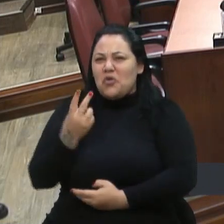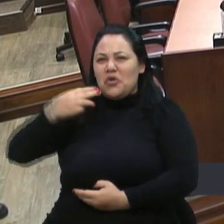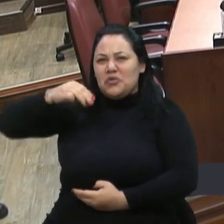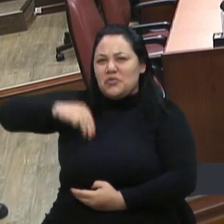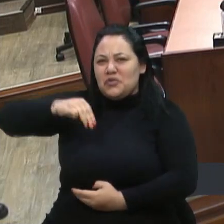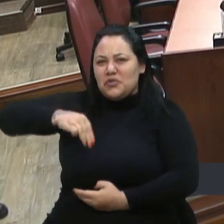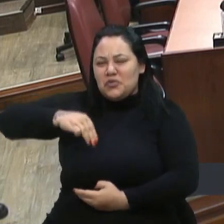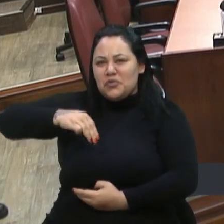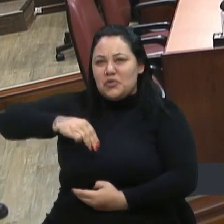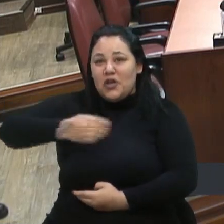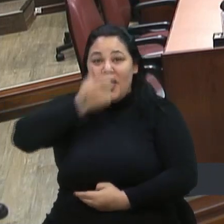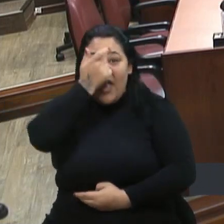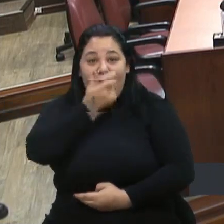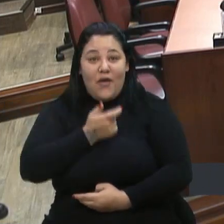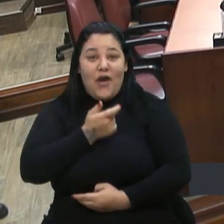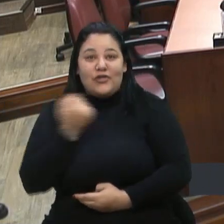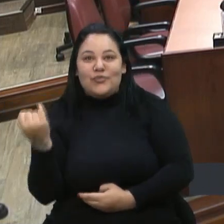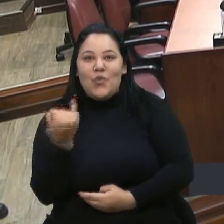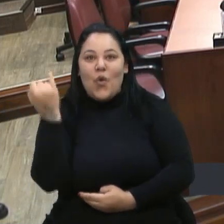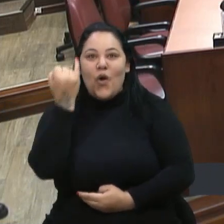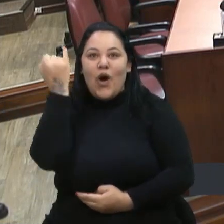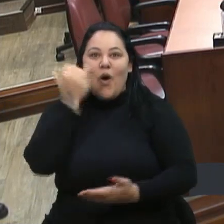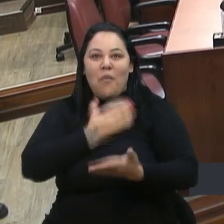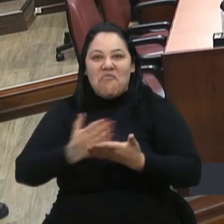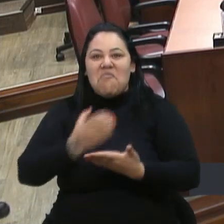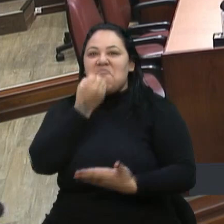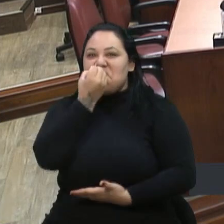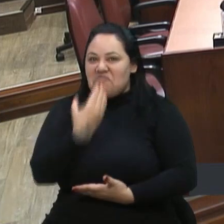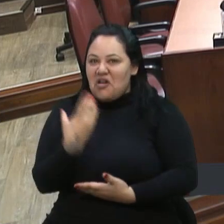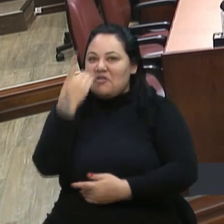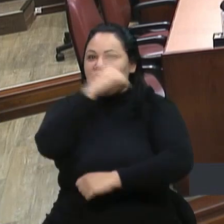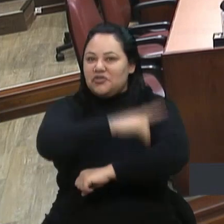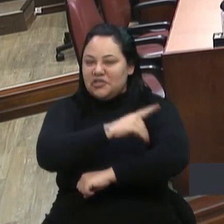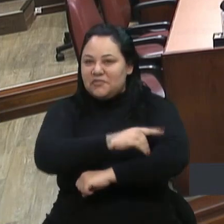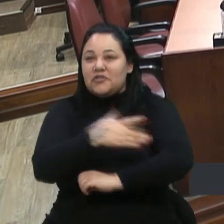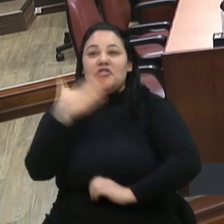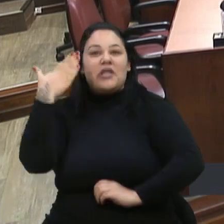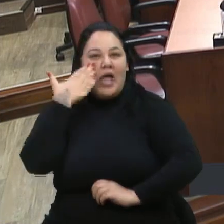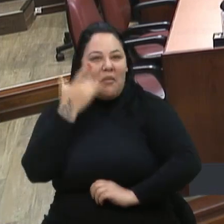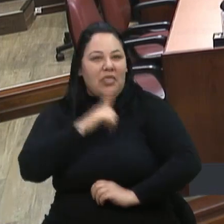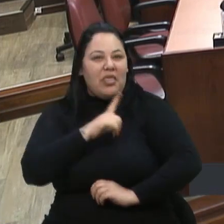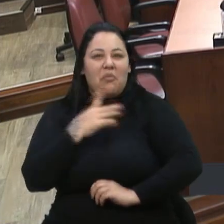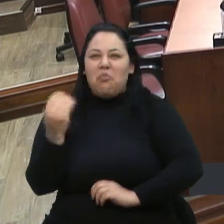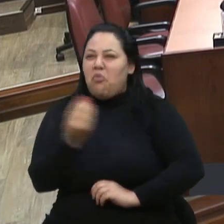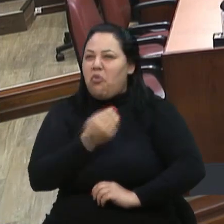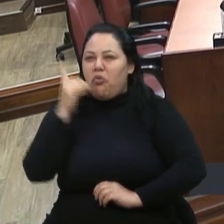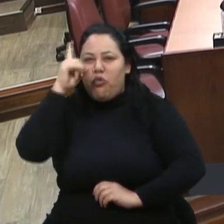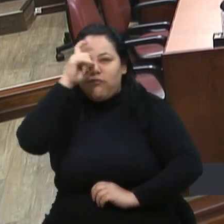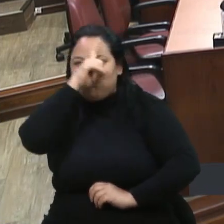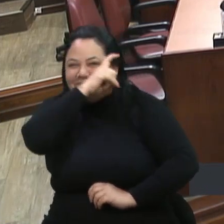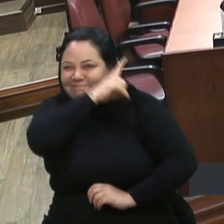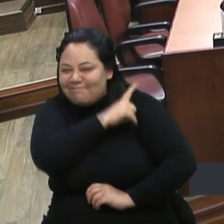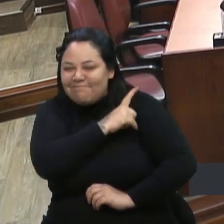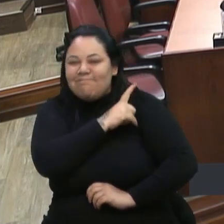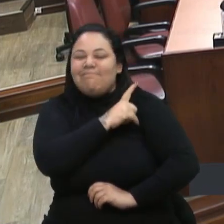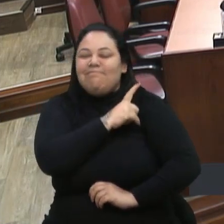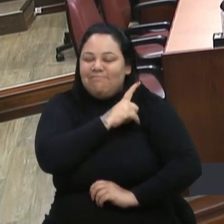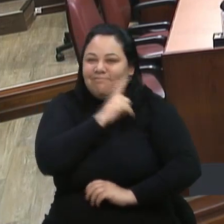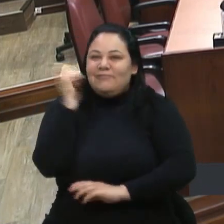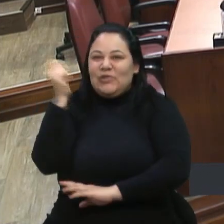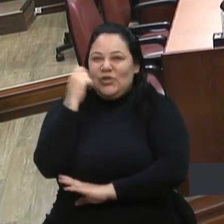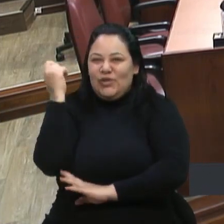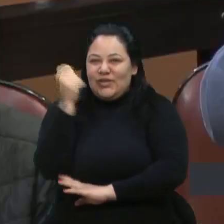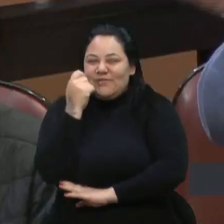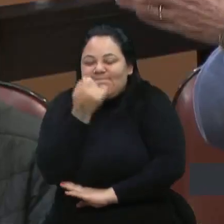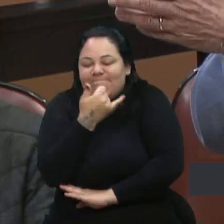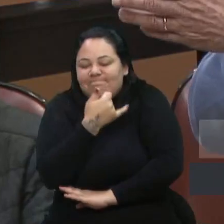muito importante para começar bem o dia a dia, mesmo tendo muitas dificuldades no Rio Grande afora, mas eu achei muito importante,